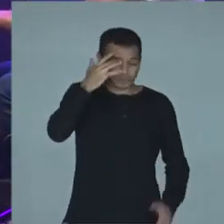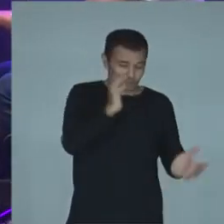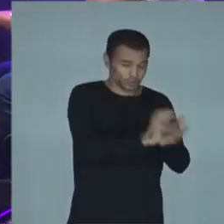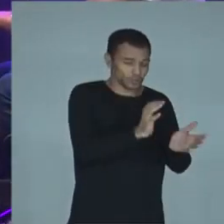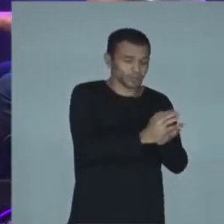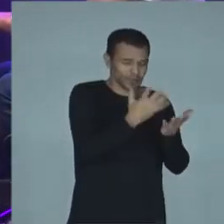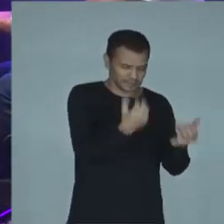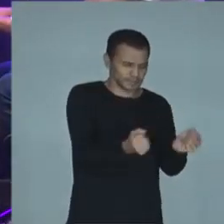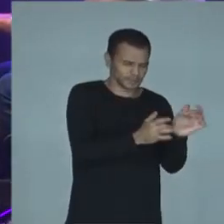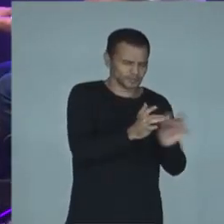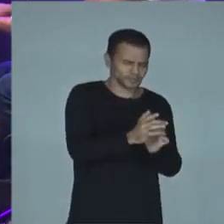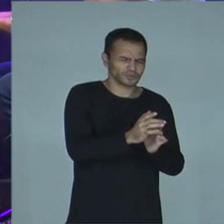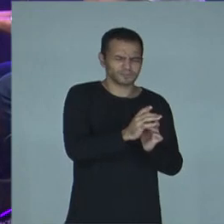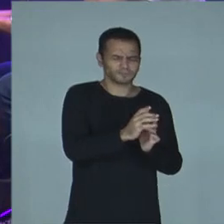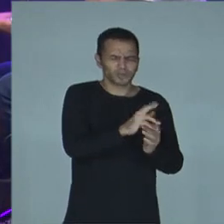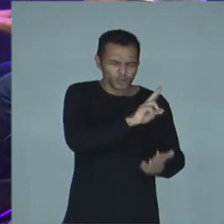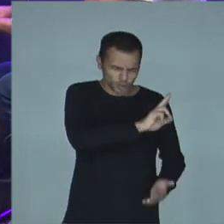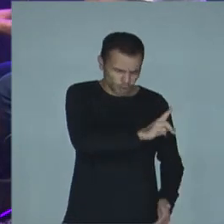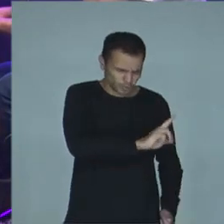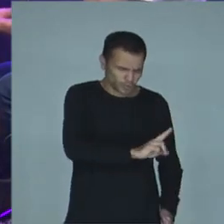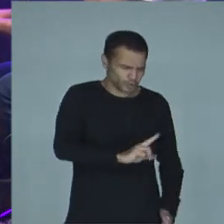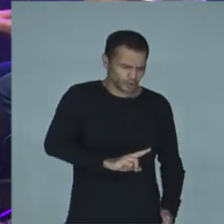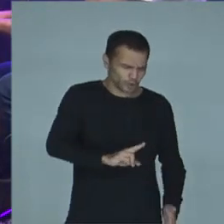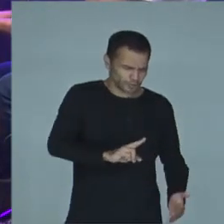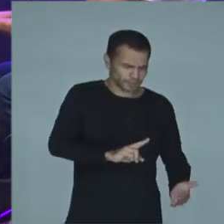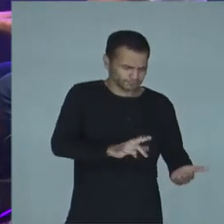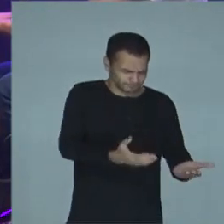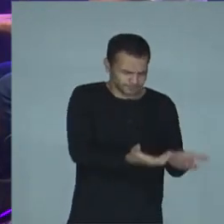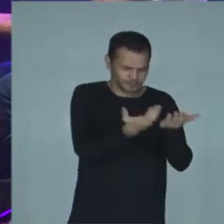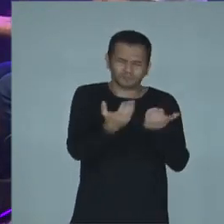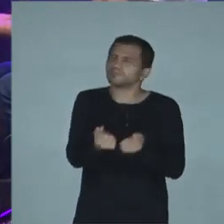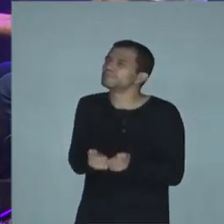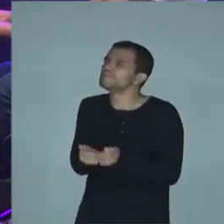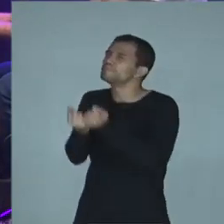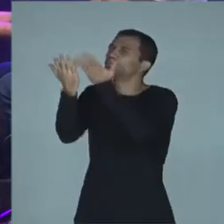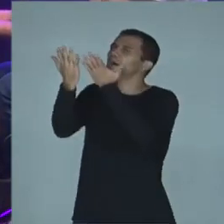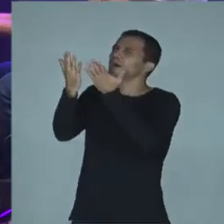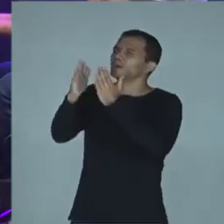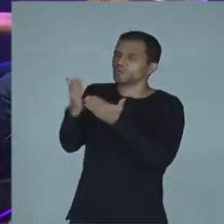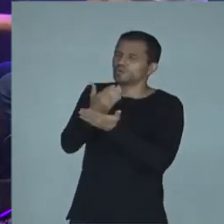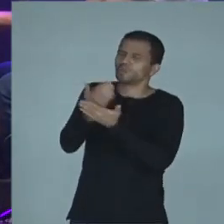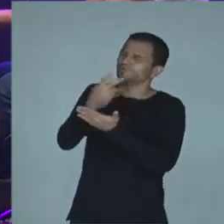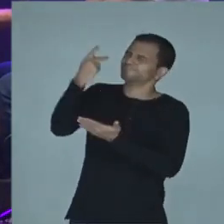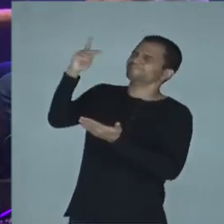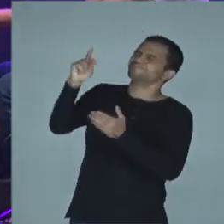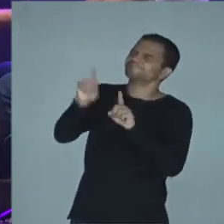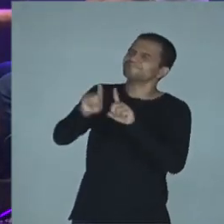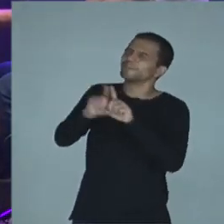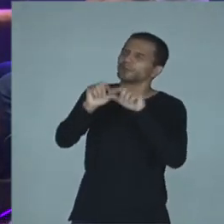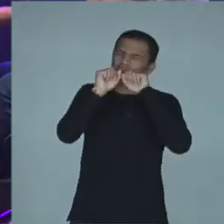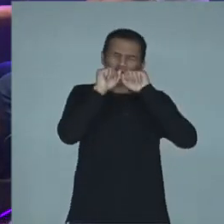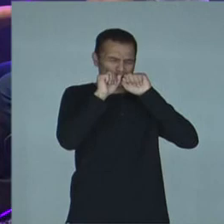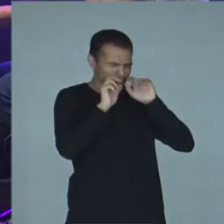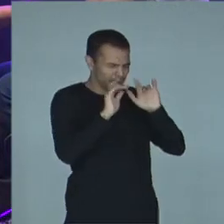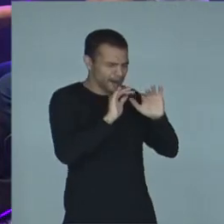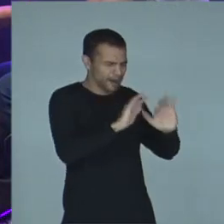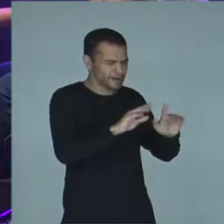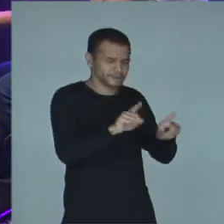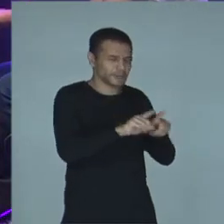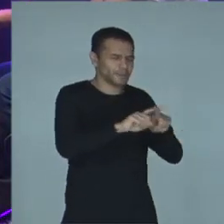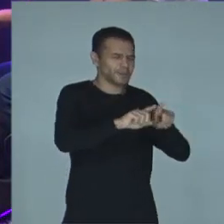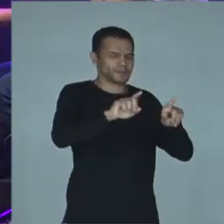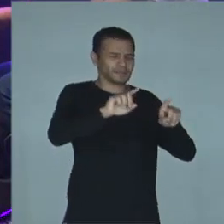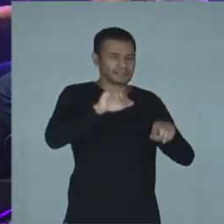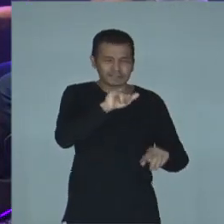livro da salvação coloca o teu espírito à frente da vida deles e abre portas sobre ele que sobre